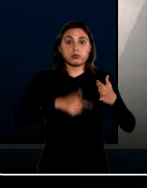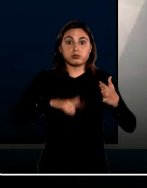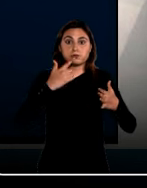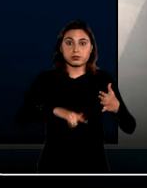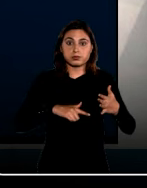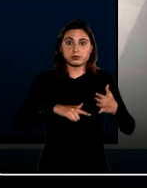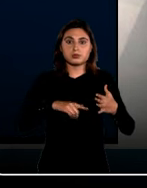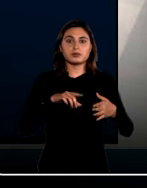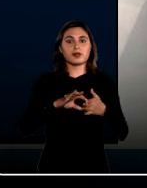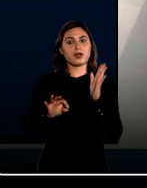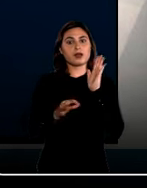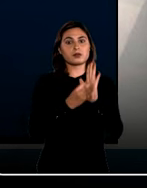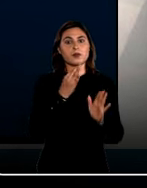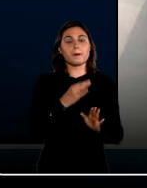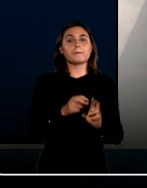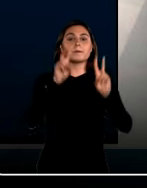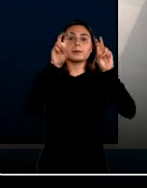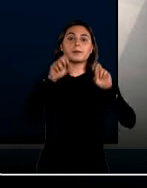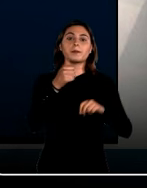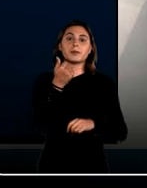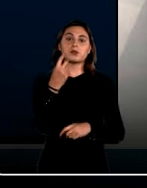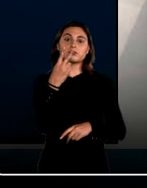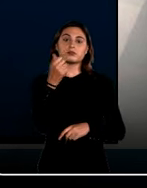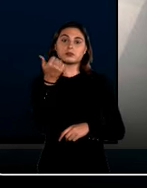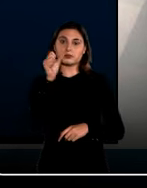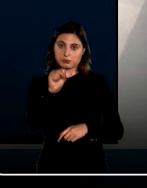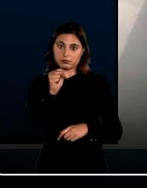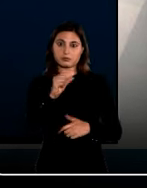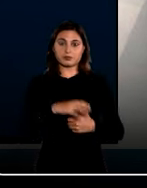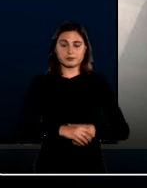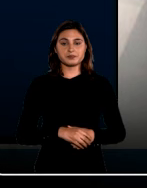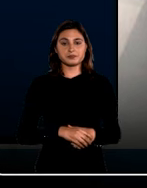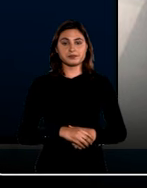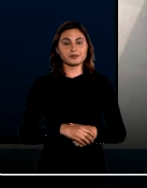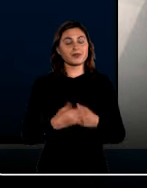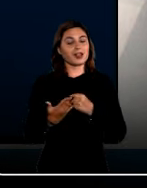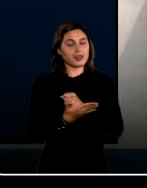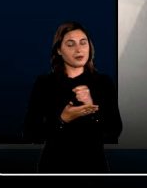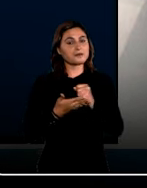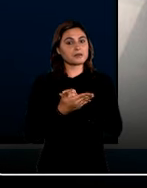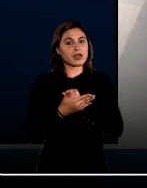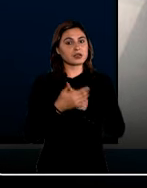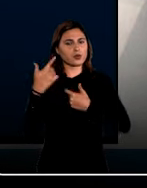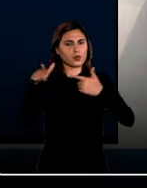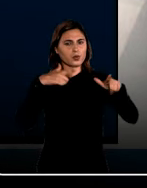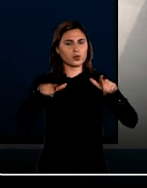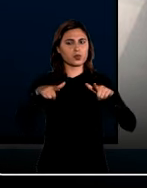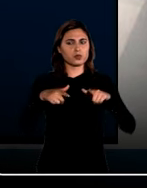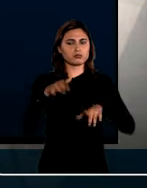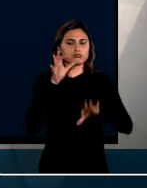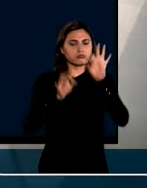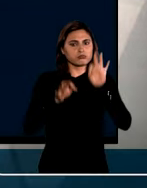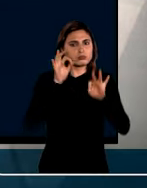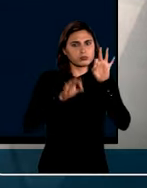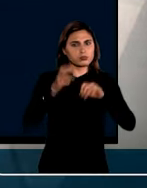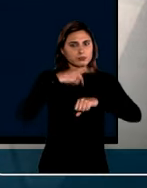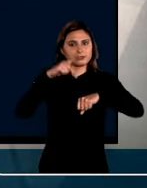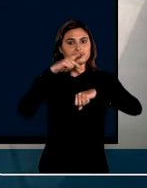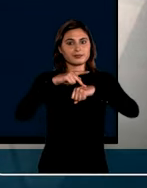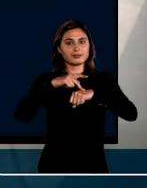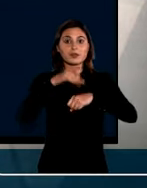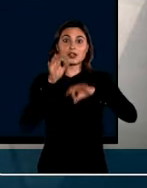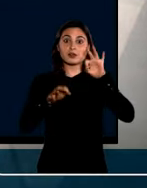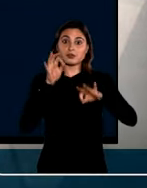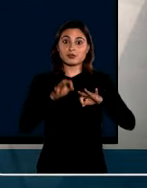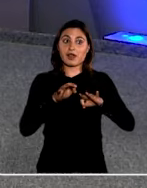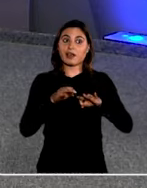como tema 1218 Isso significa que ele vai servir de base para os demais tribunais do país quando julgarem casos com o